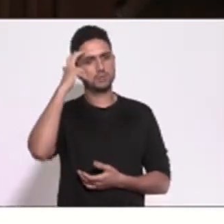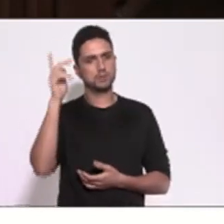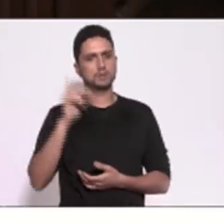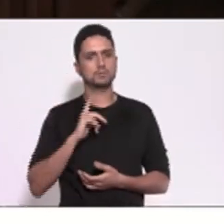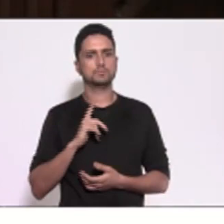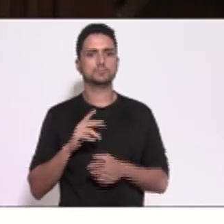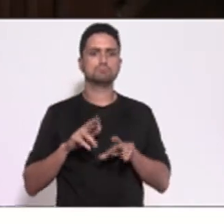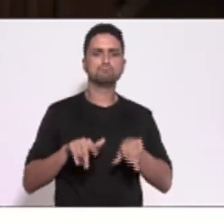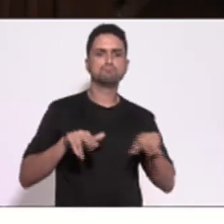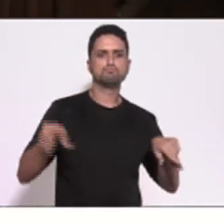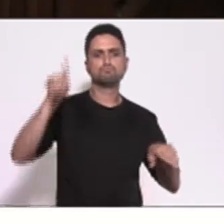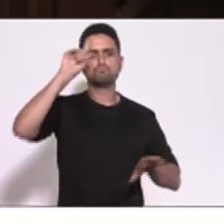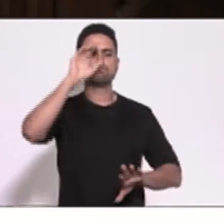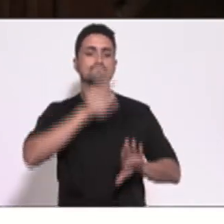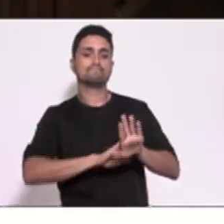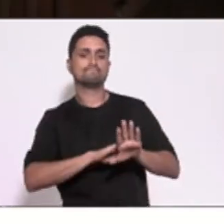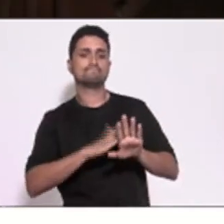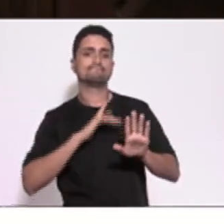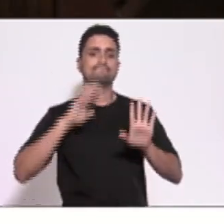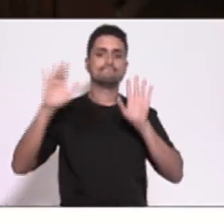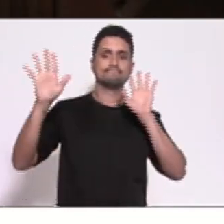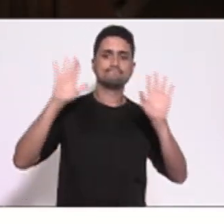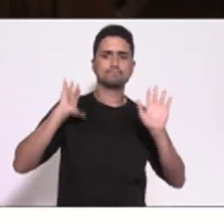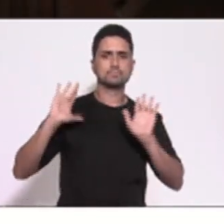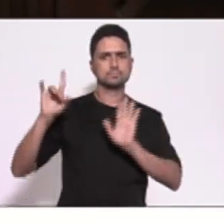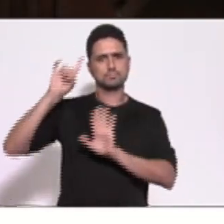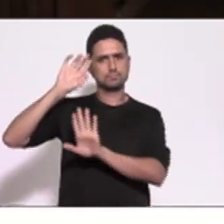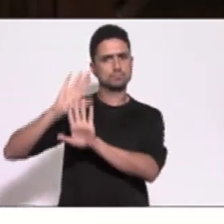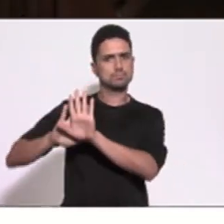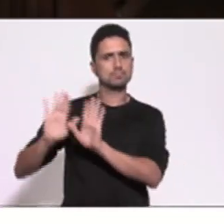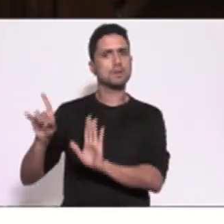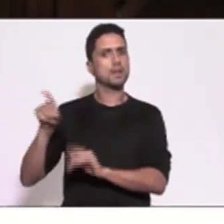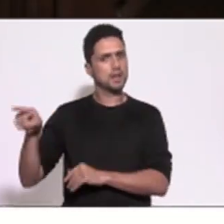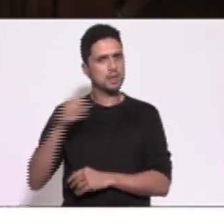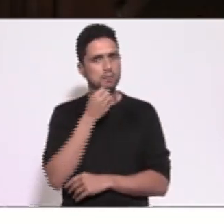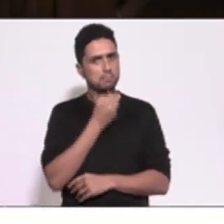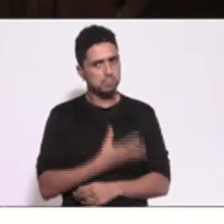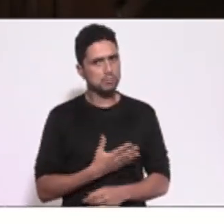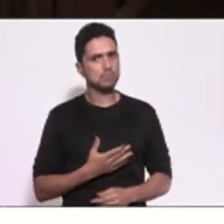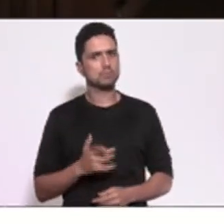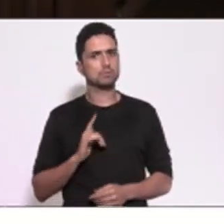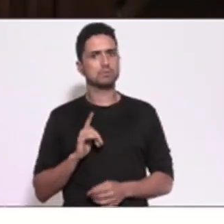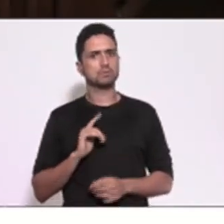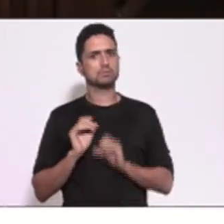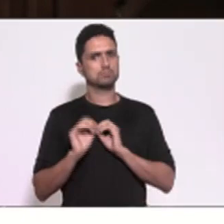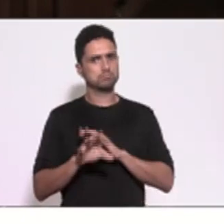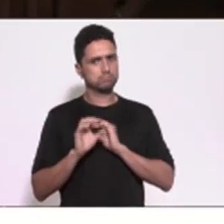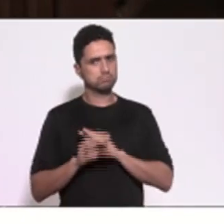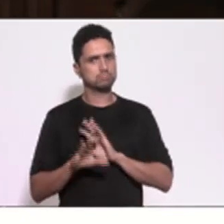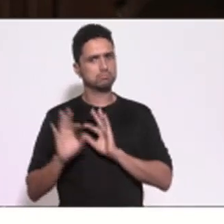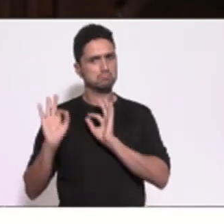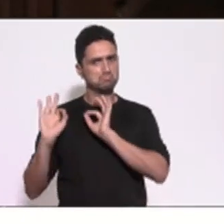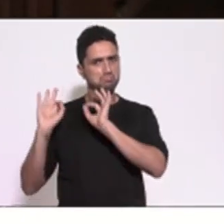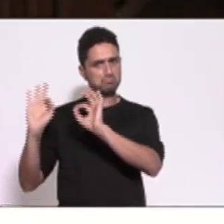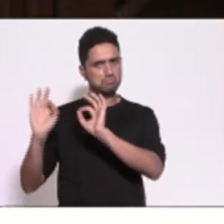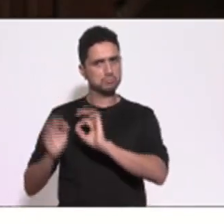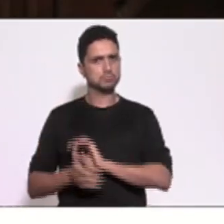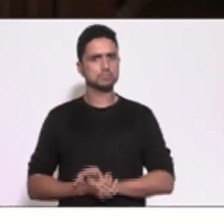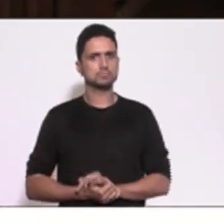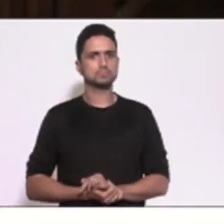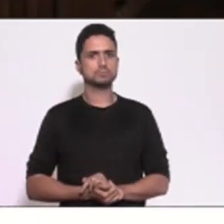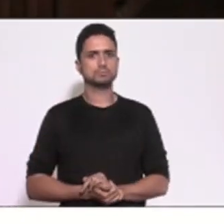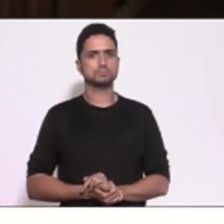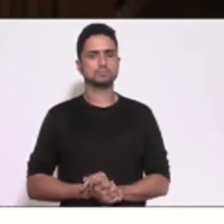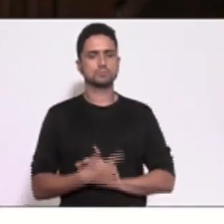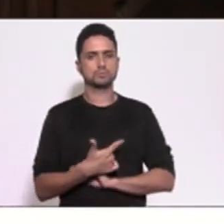e teóricas e políticas que nos separavam, não posso deixar de reconhecer o papel que esta senhora educadora teve na direção do centro por muito tempo. A partir